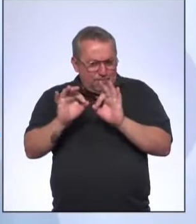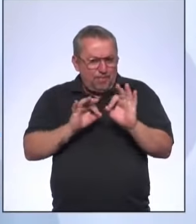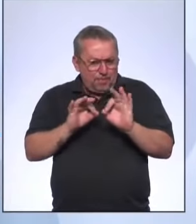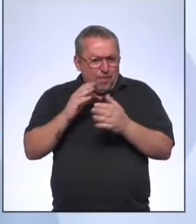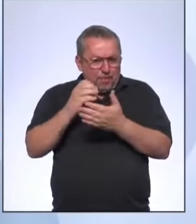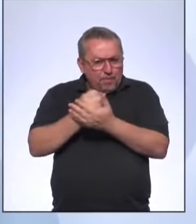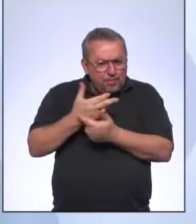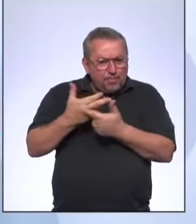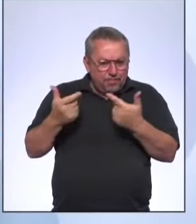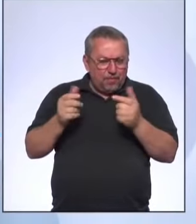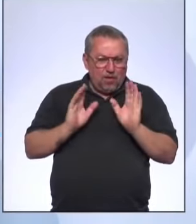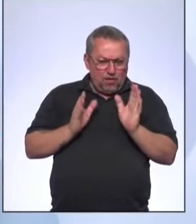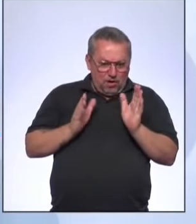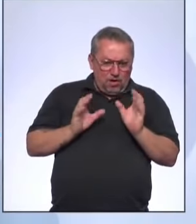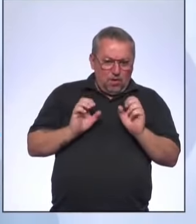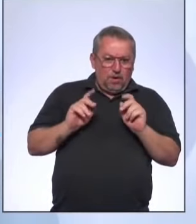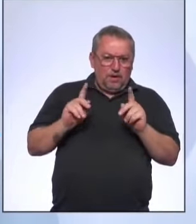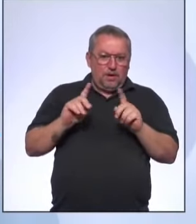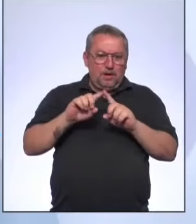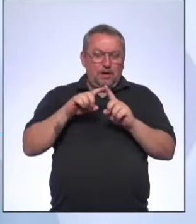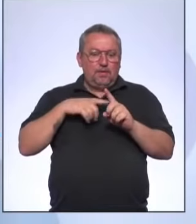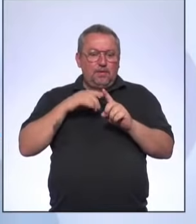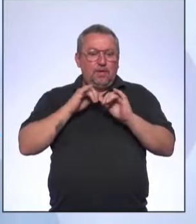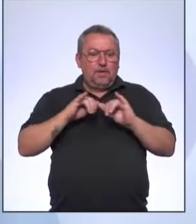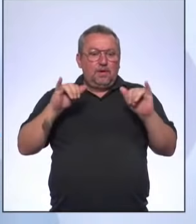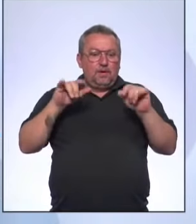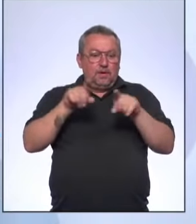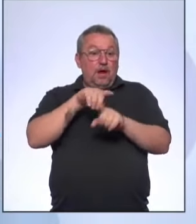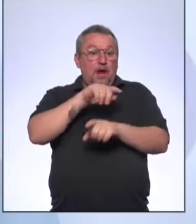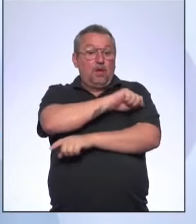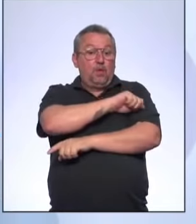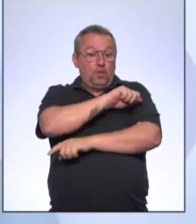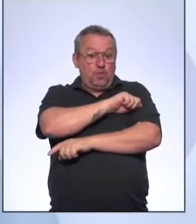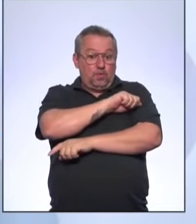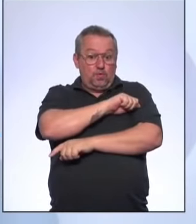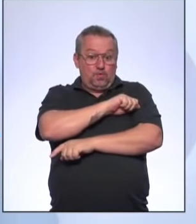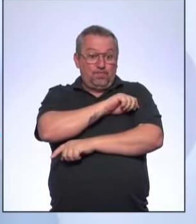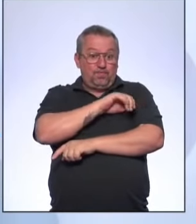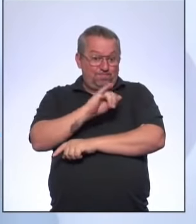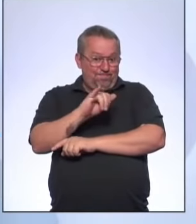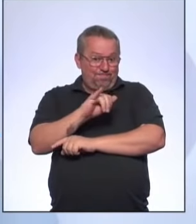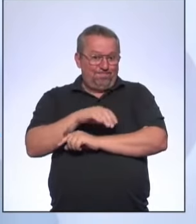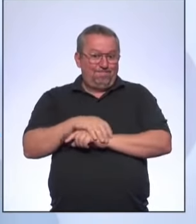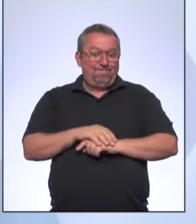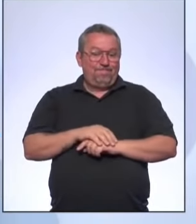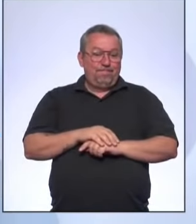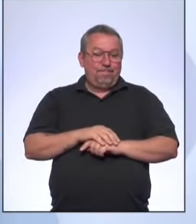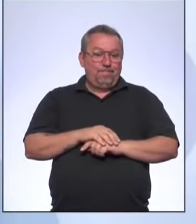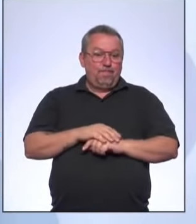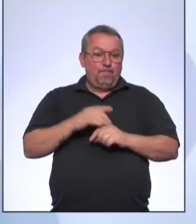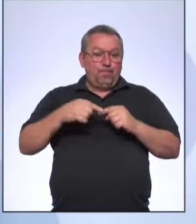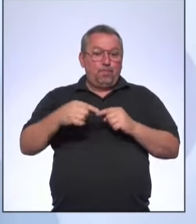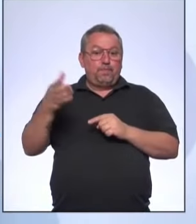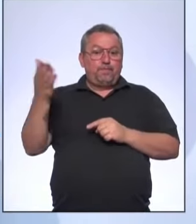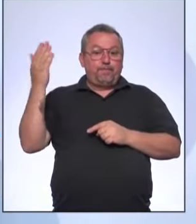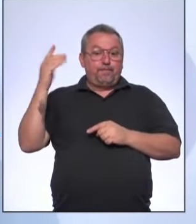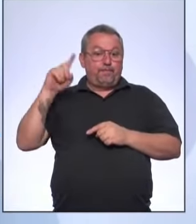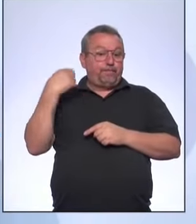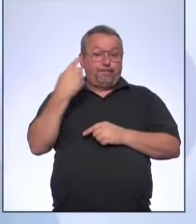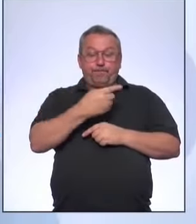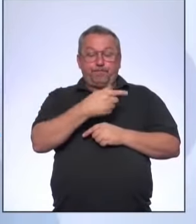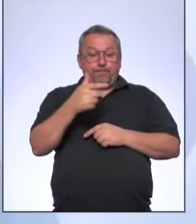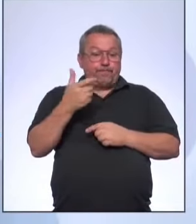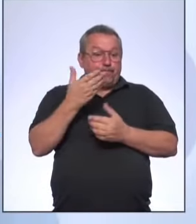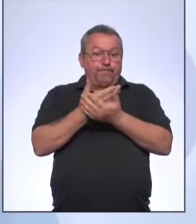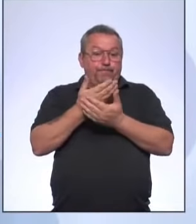organizaram certo é e eu tenho os recadinhos para os alunos é nessa segunda semana passada nós não